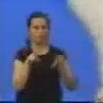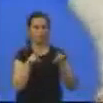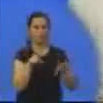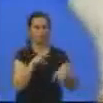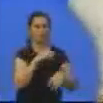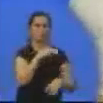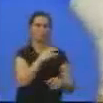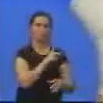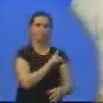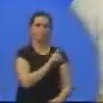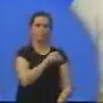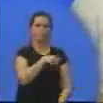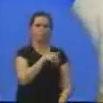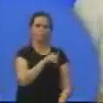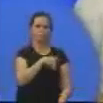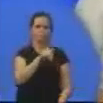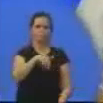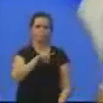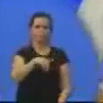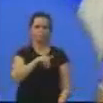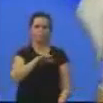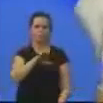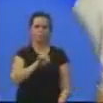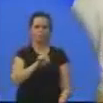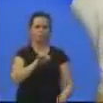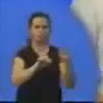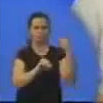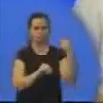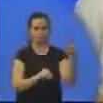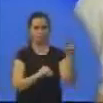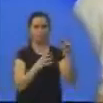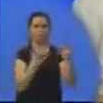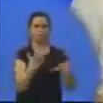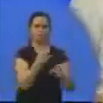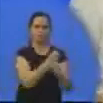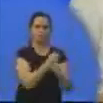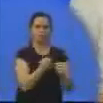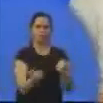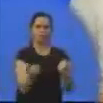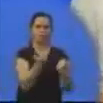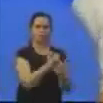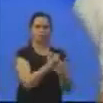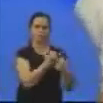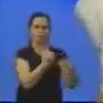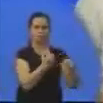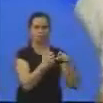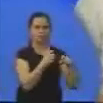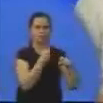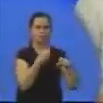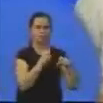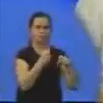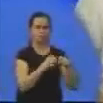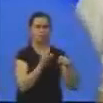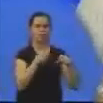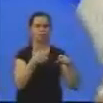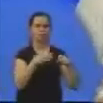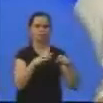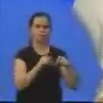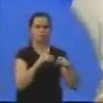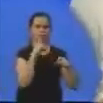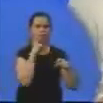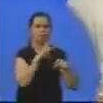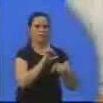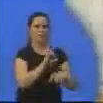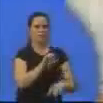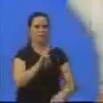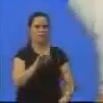você tem que fazer essa continha que está feita ali. Isto é, eu tenho que substituir o x, 8, na função e não na sua derivada,